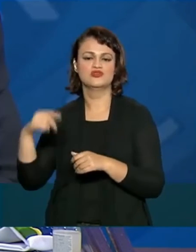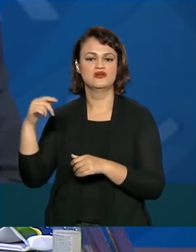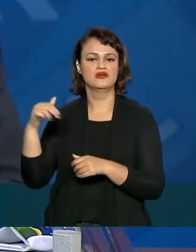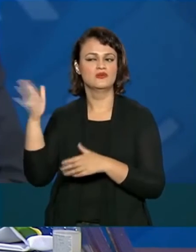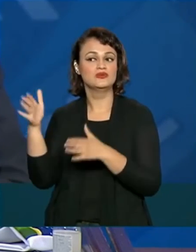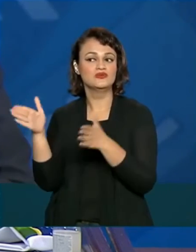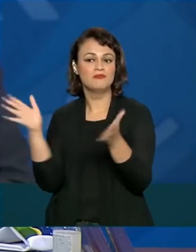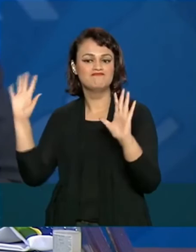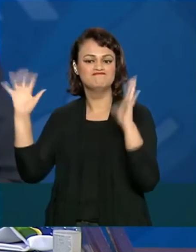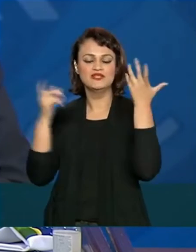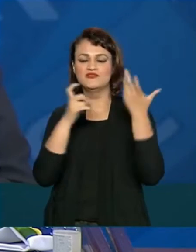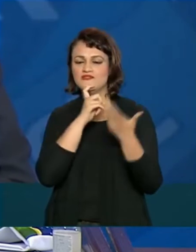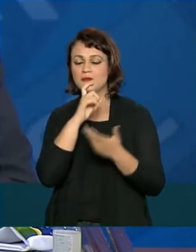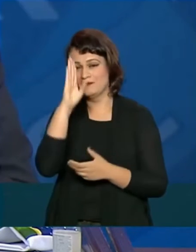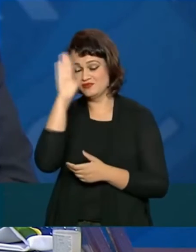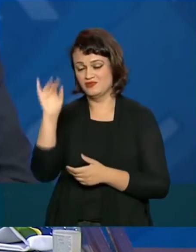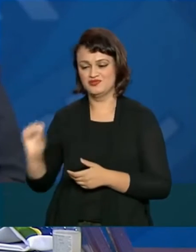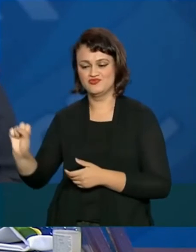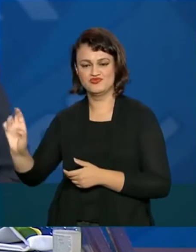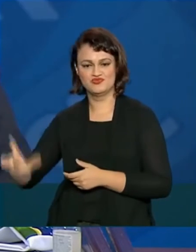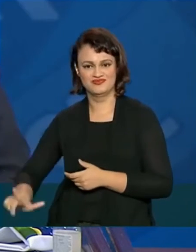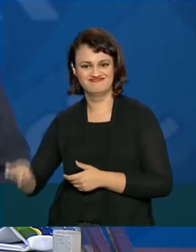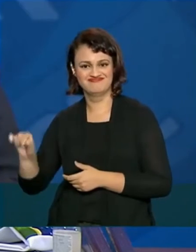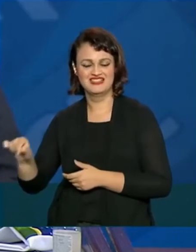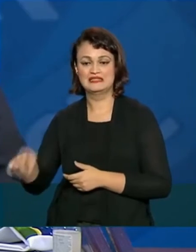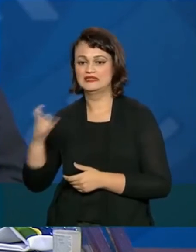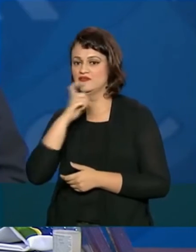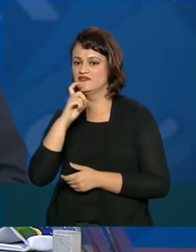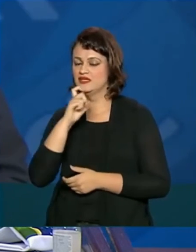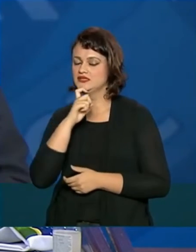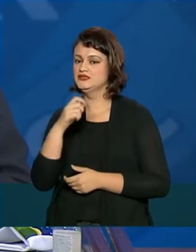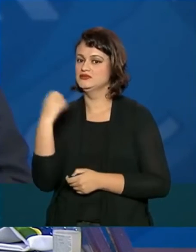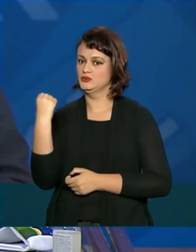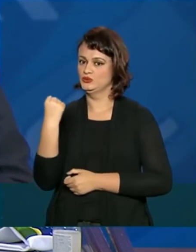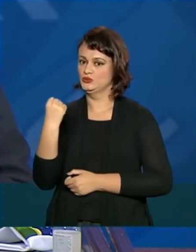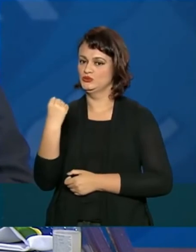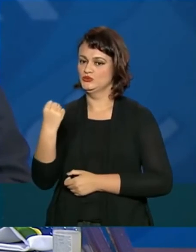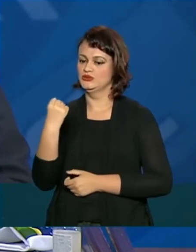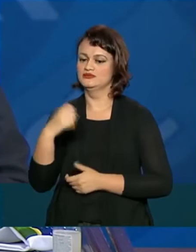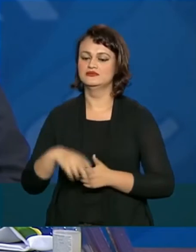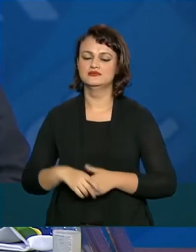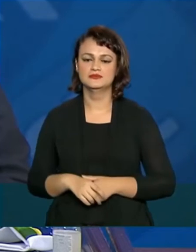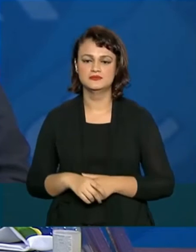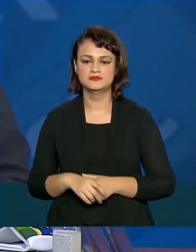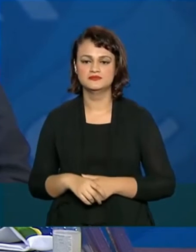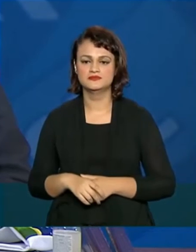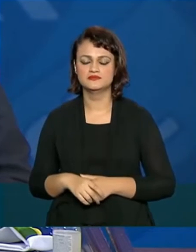inverno, particularmente da região sul, onde a gente tem um inverno mais rigoroso, por assim dizer,